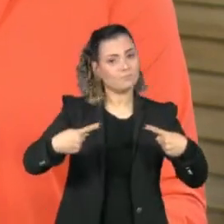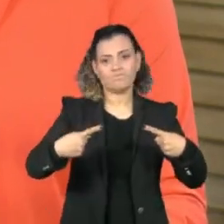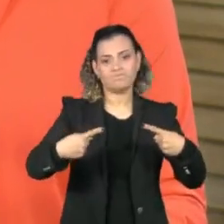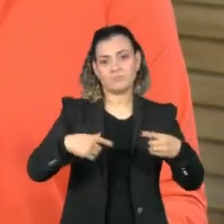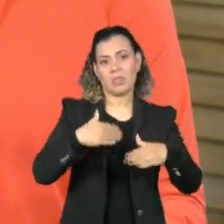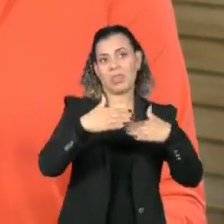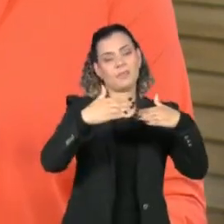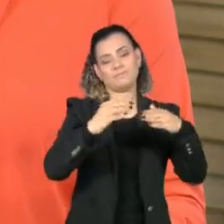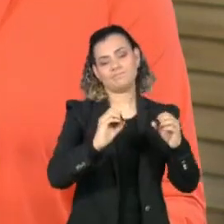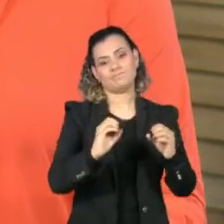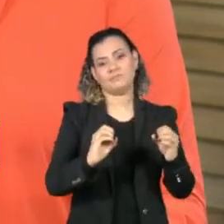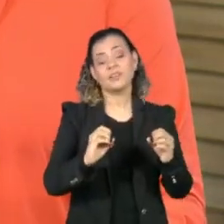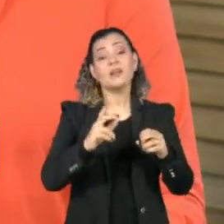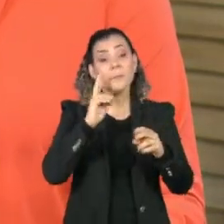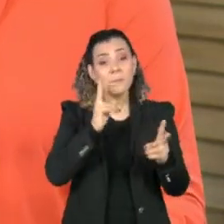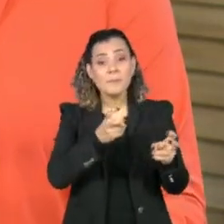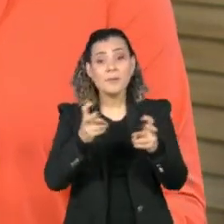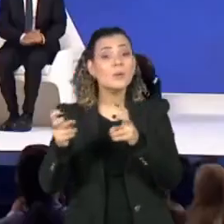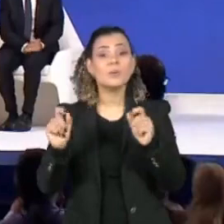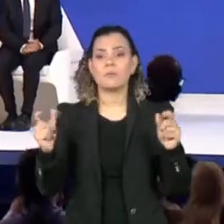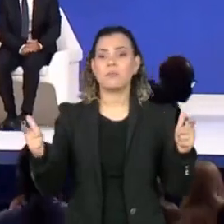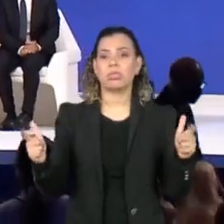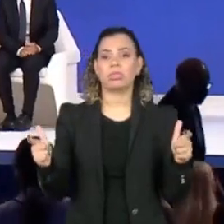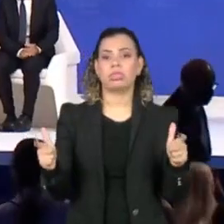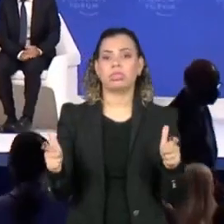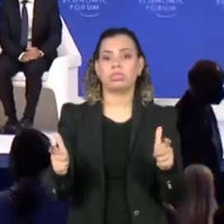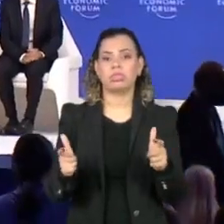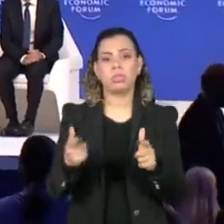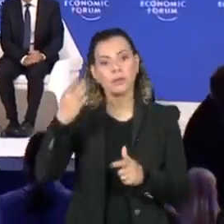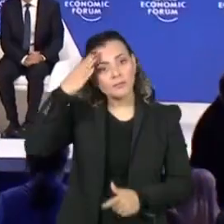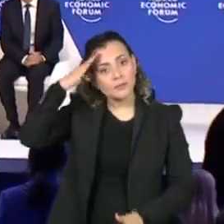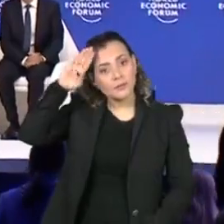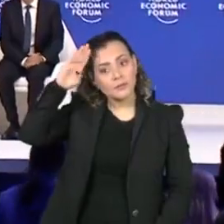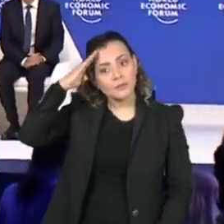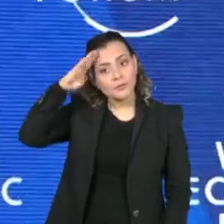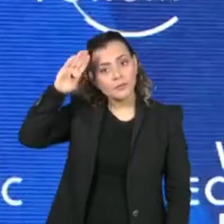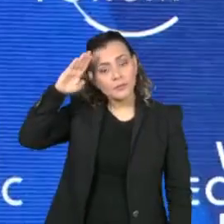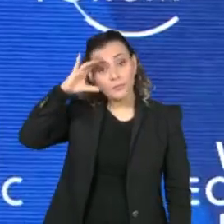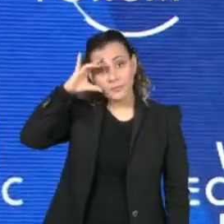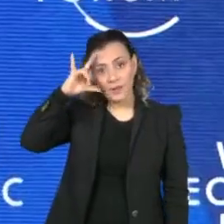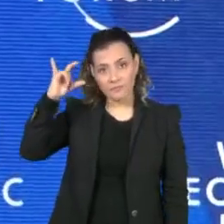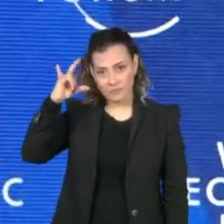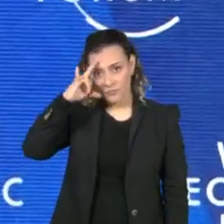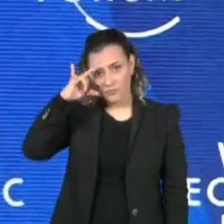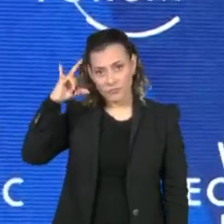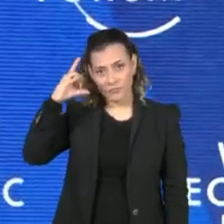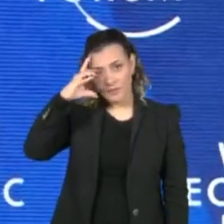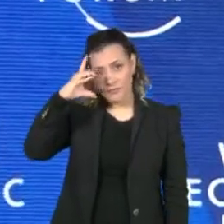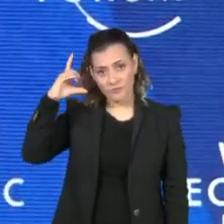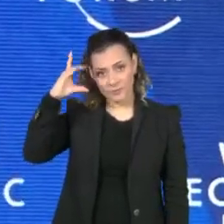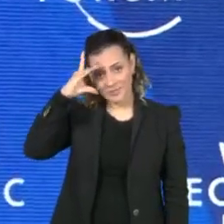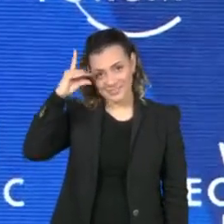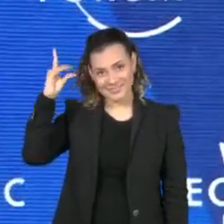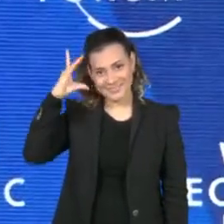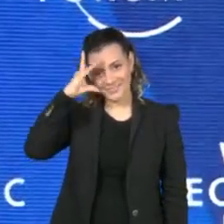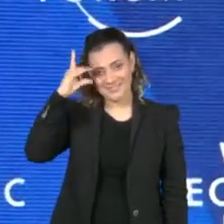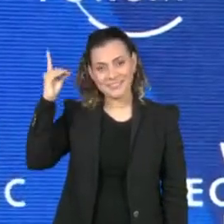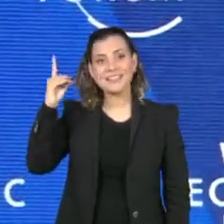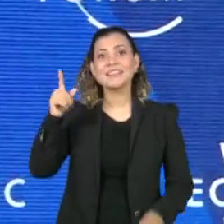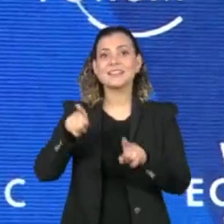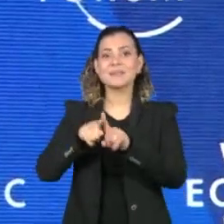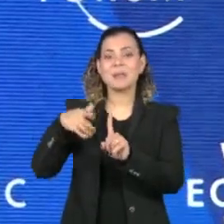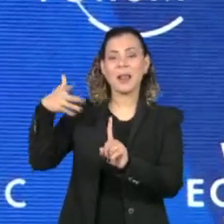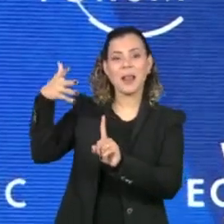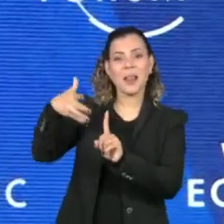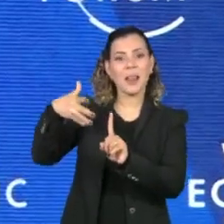e confirma o esvaziamento de davos o alemão Olá shows estreou em davos como discurso